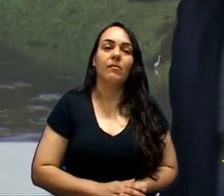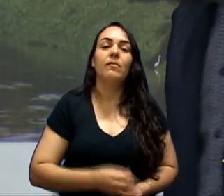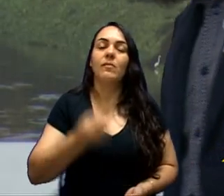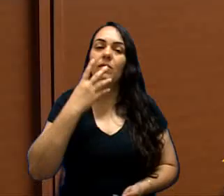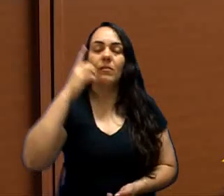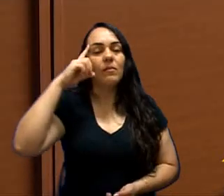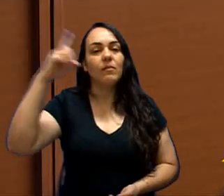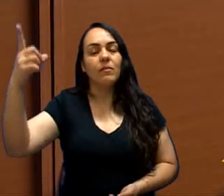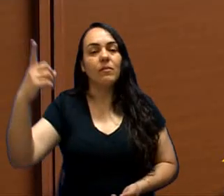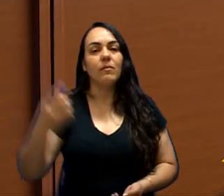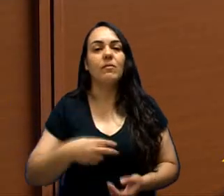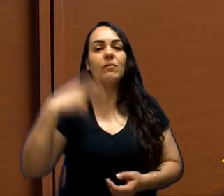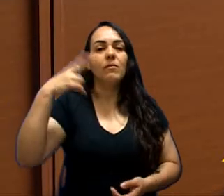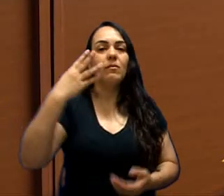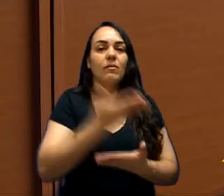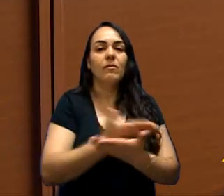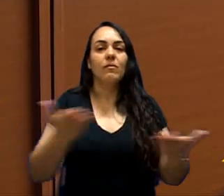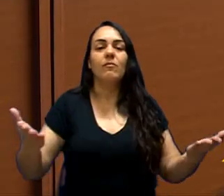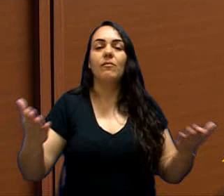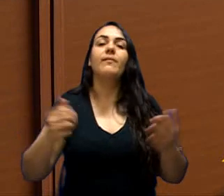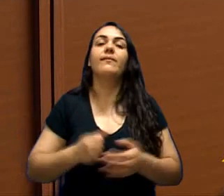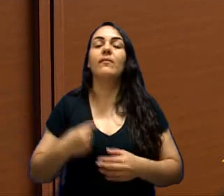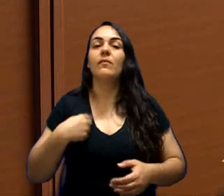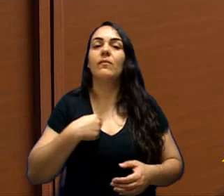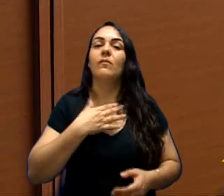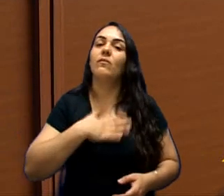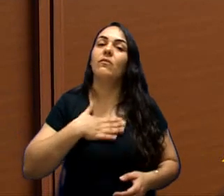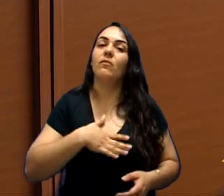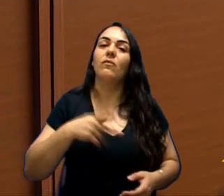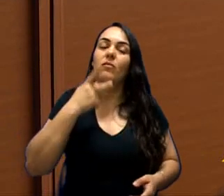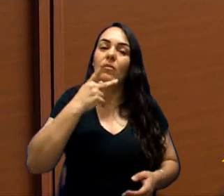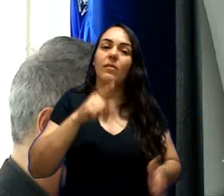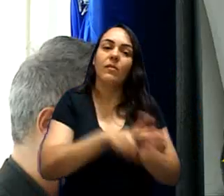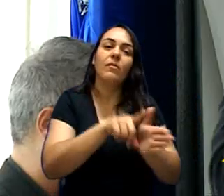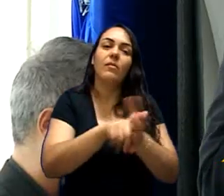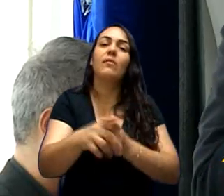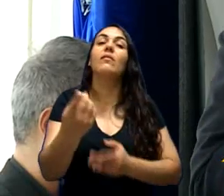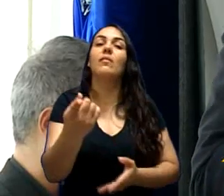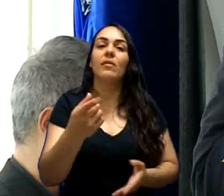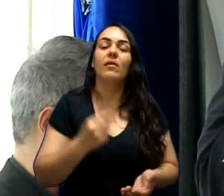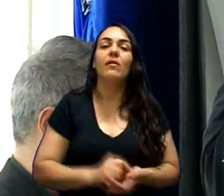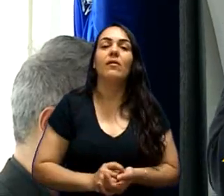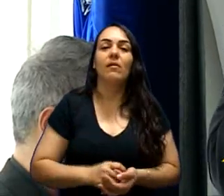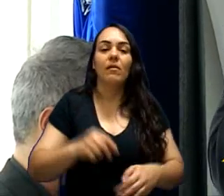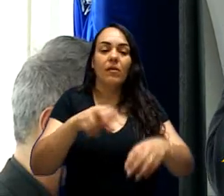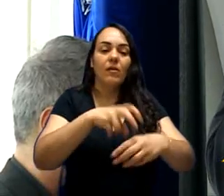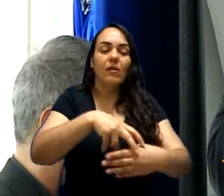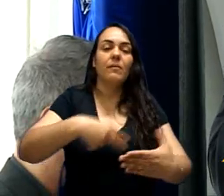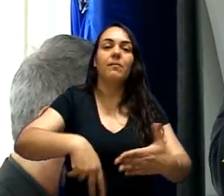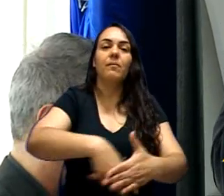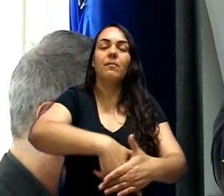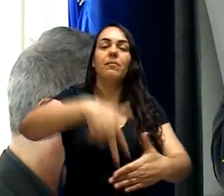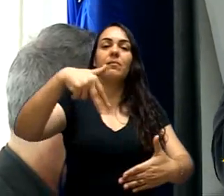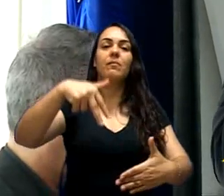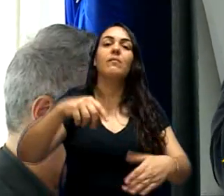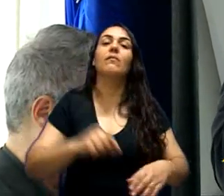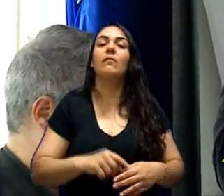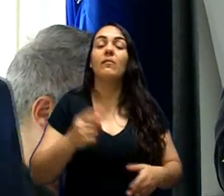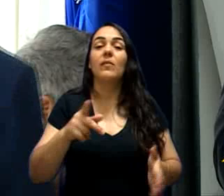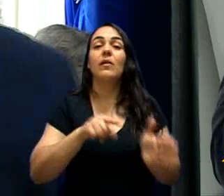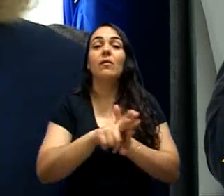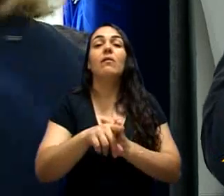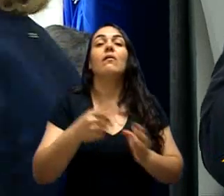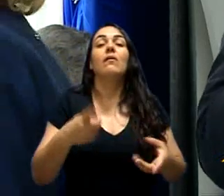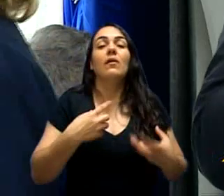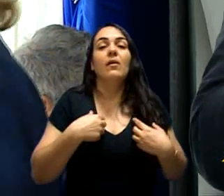dia, senhor presidente, vereadores, vereadores. Excelência, eu gostaria de direcionar uma pergunta à Vossa Excelência, que está na tribuna, só a título de